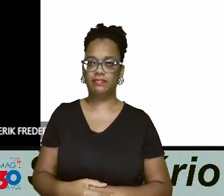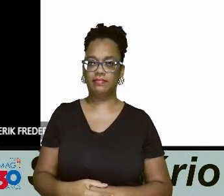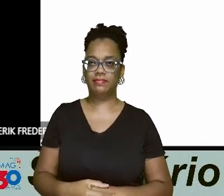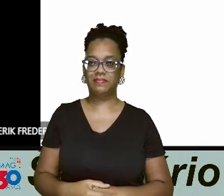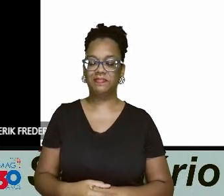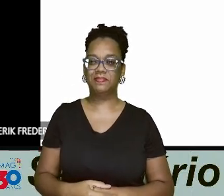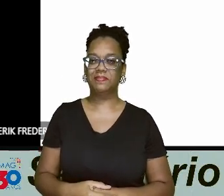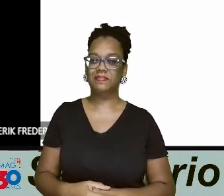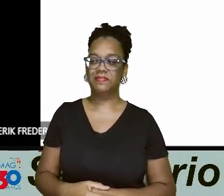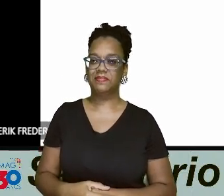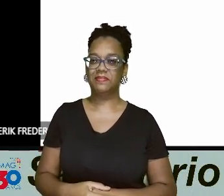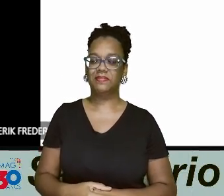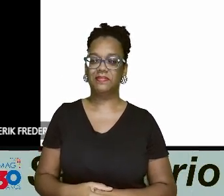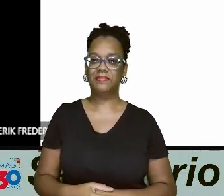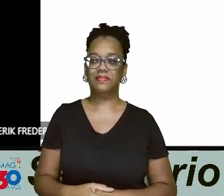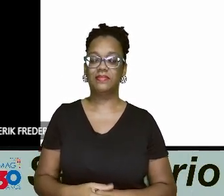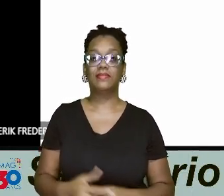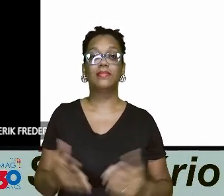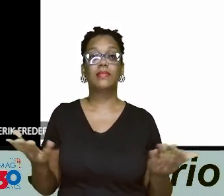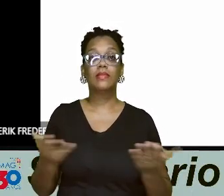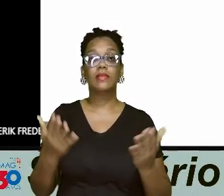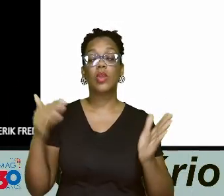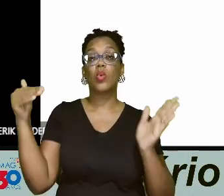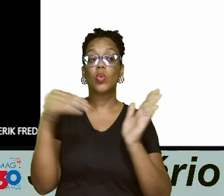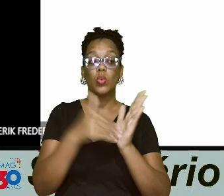E neste último, né,